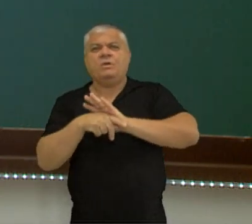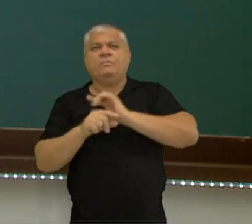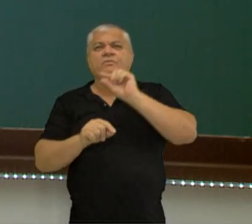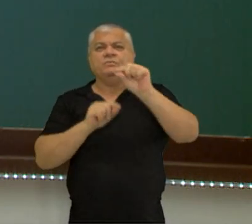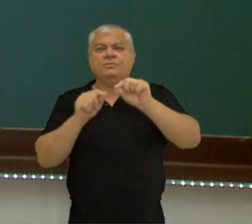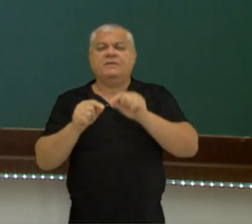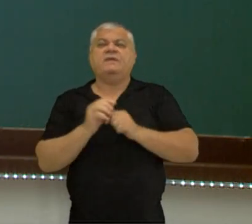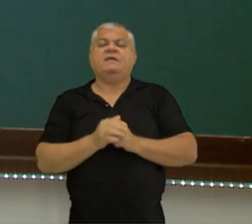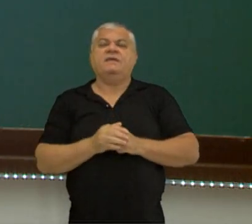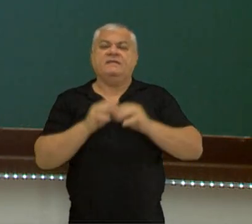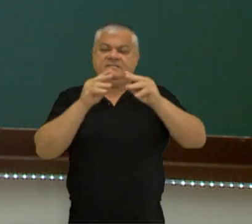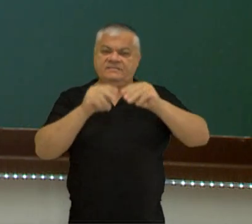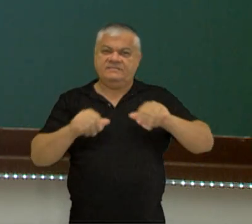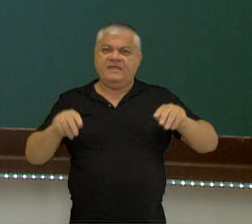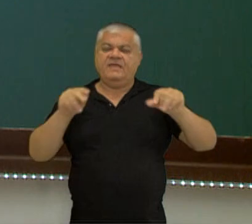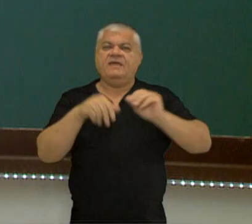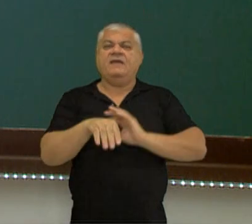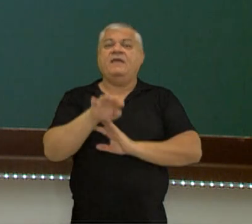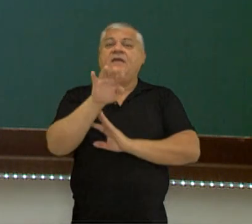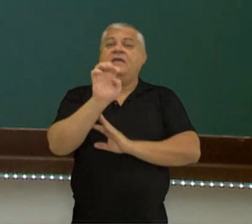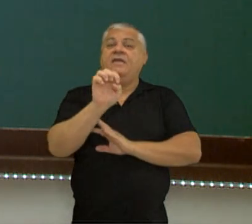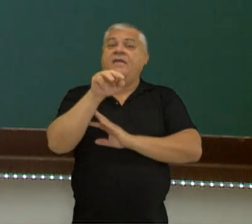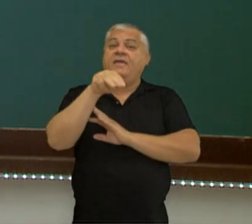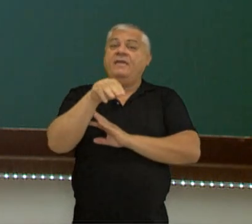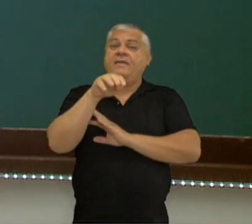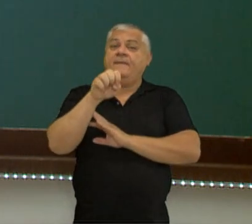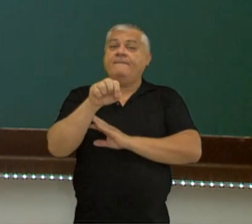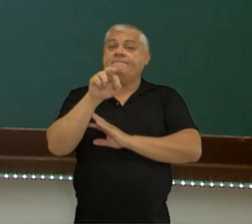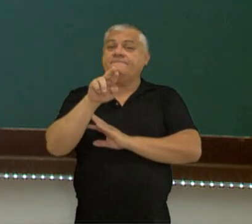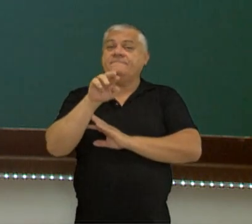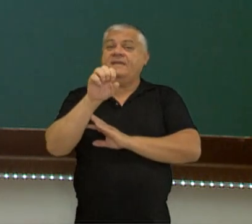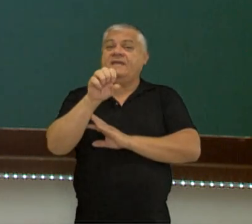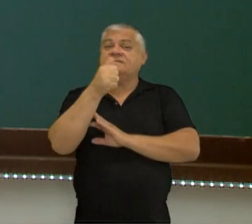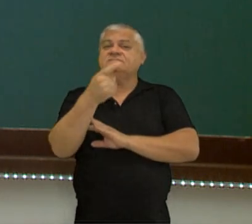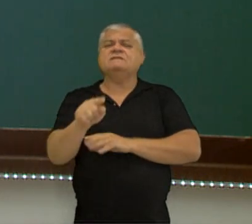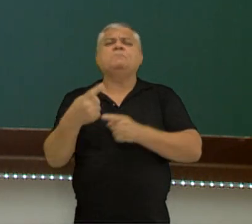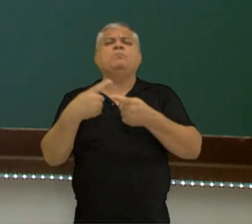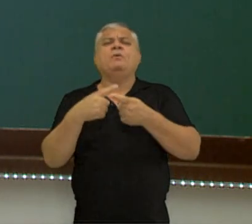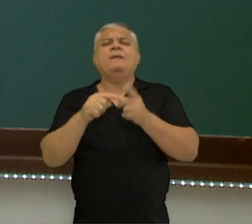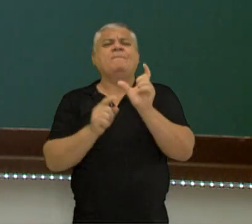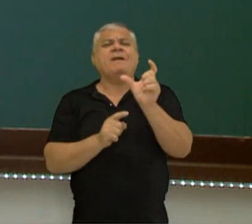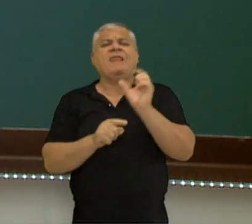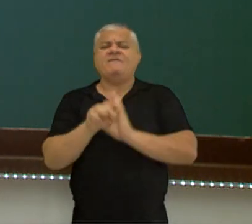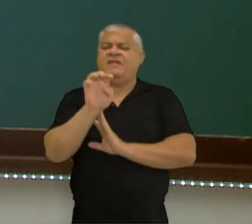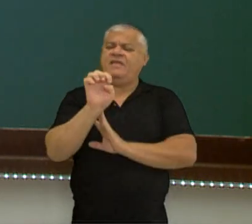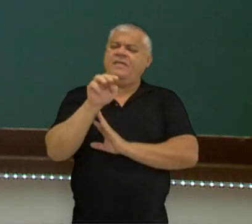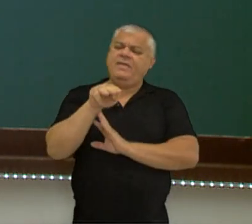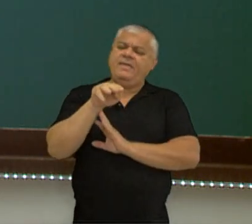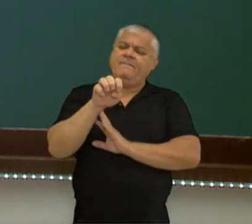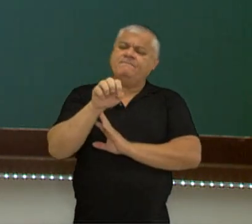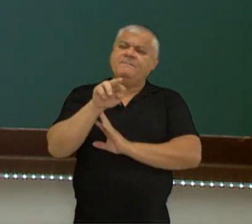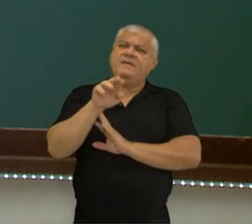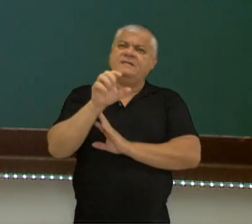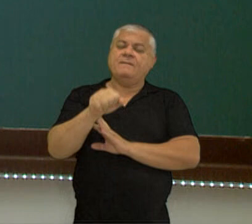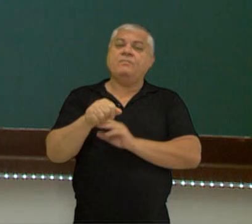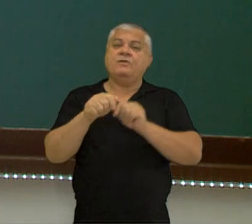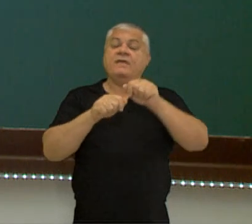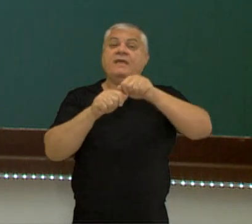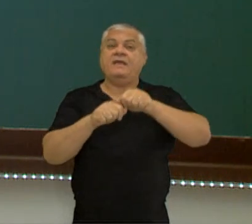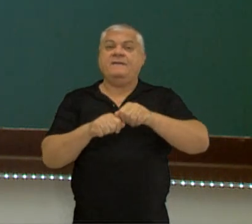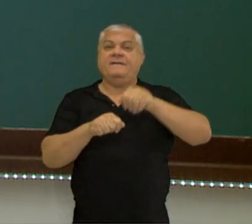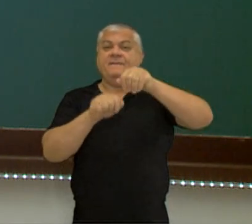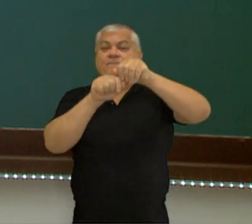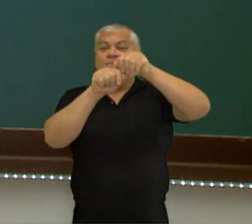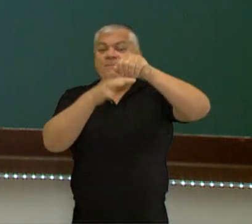que nós chamamos de terras emersas. Por que usamos esse termo terras emersas? Porque são terras que estão acima